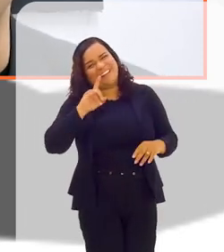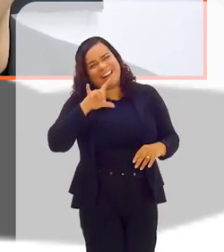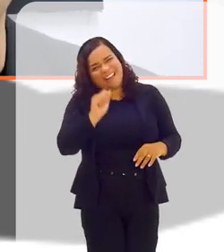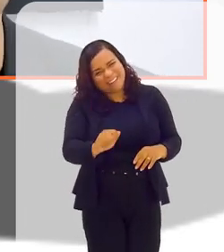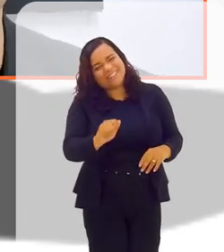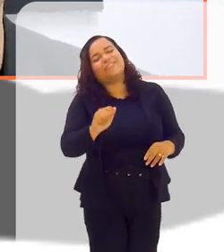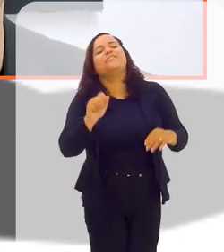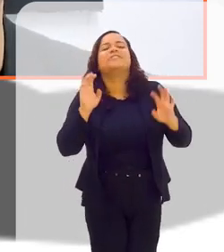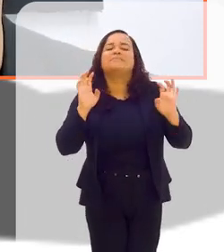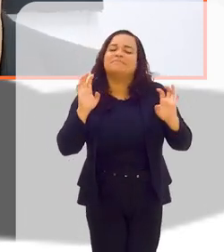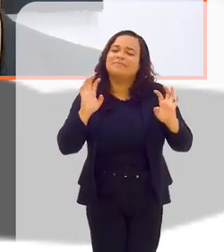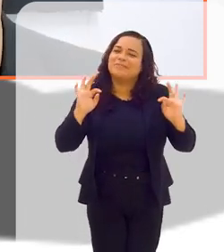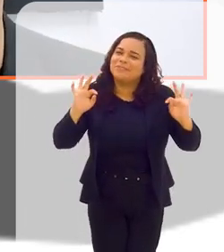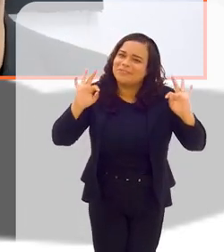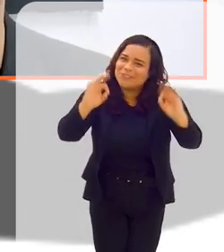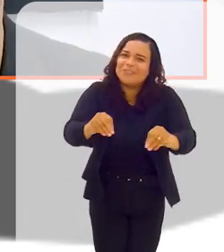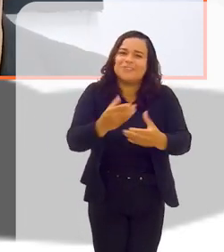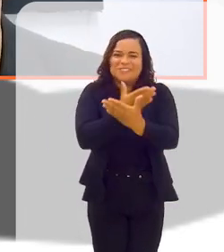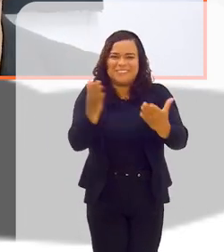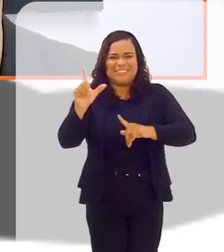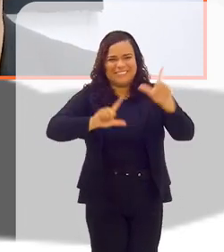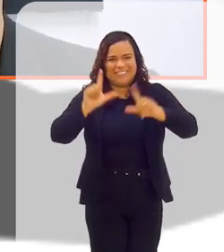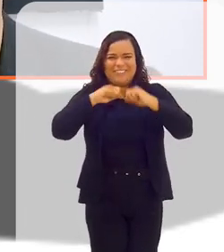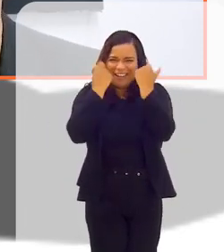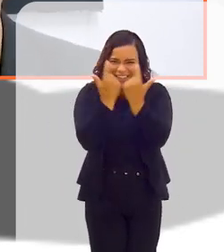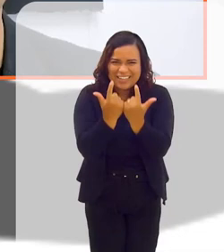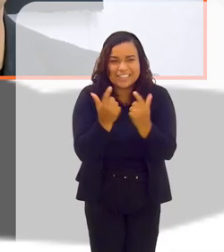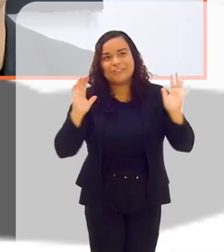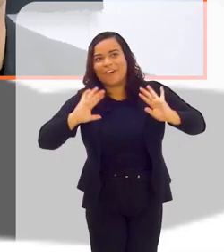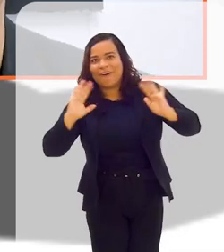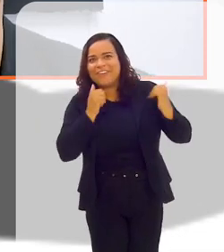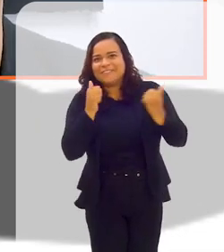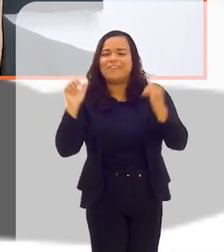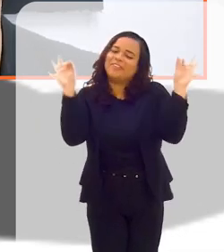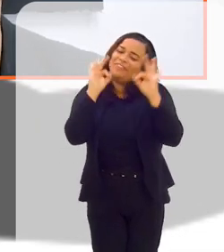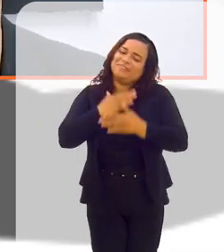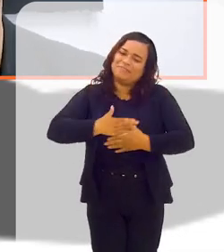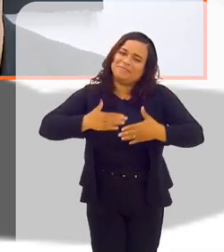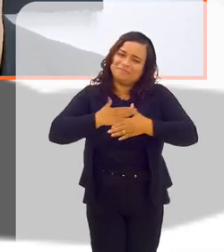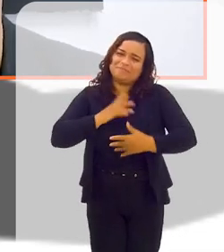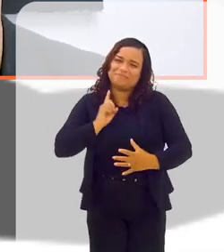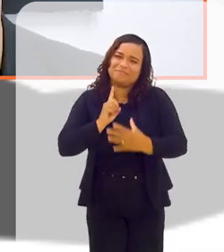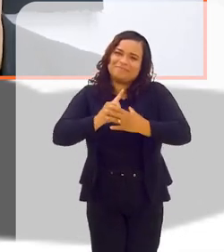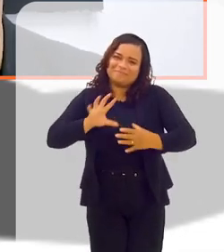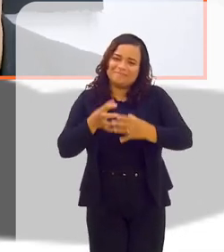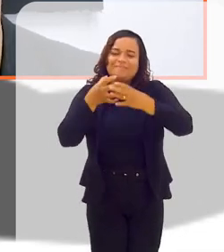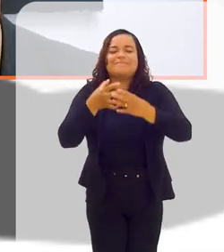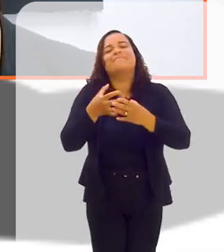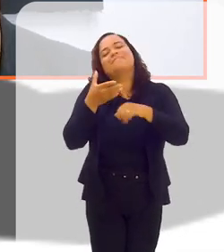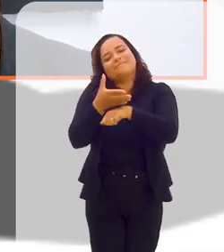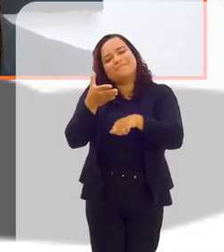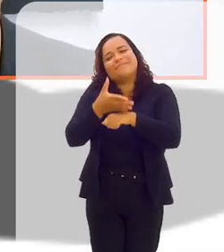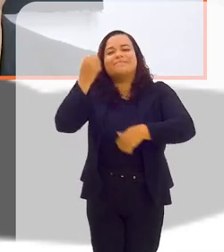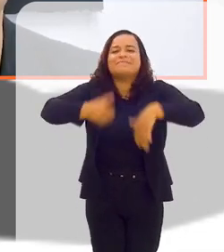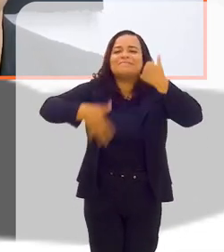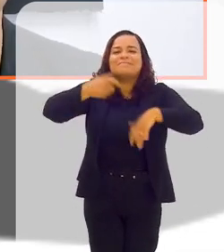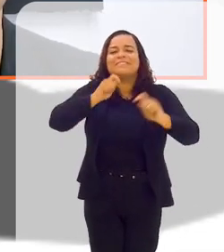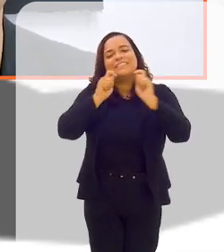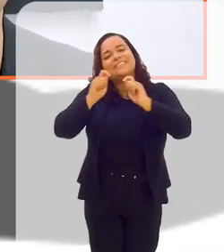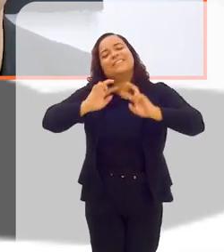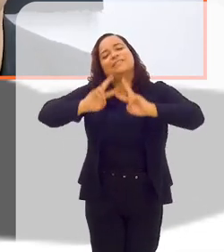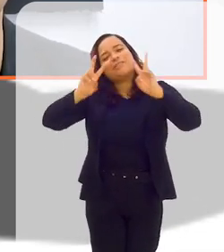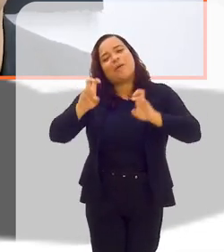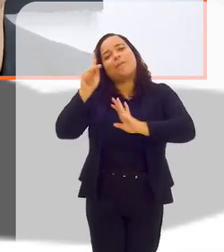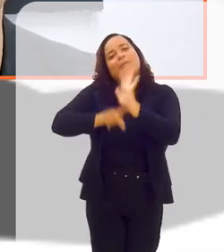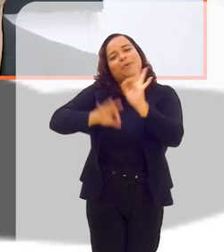Cláudia Cataldi e todo mundo da TV Alerj. É uma honra poder estar aqui falando com